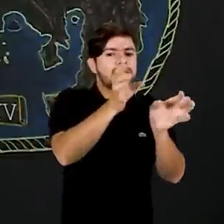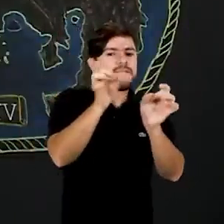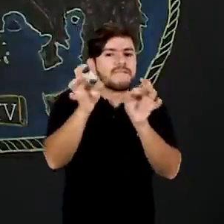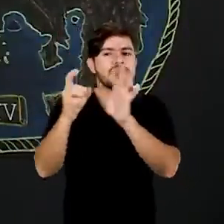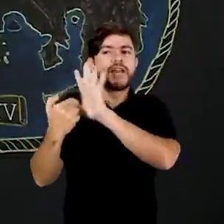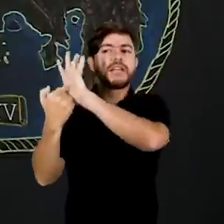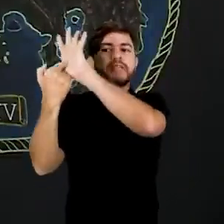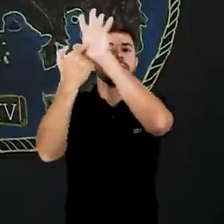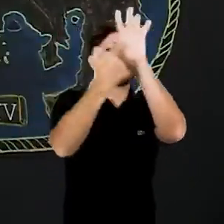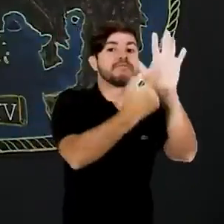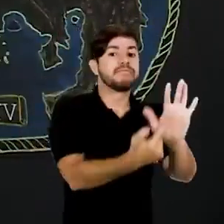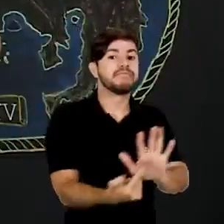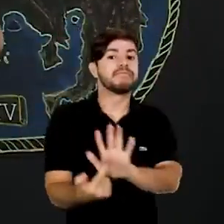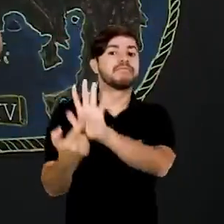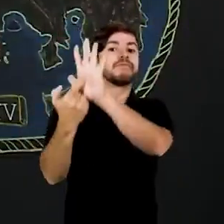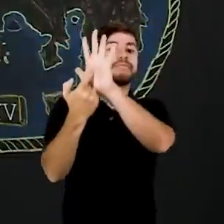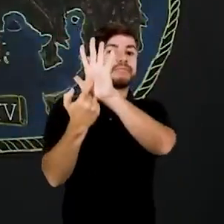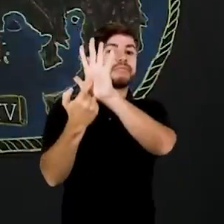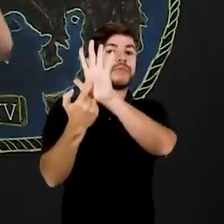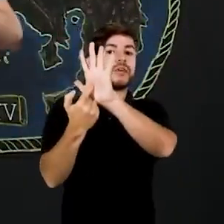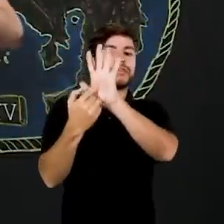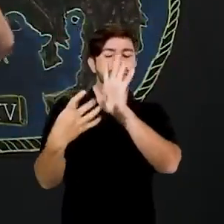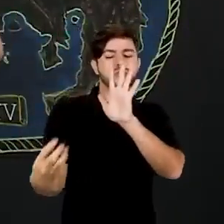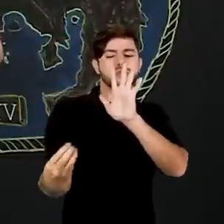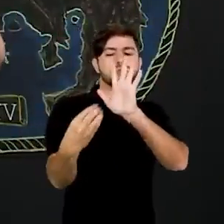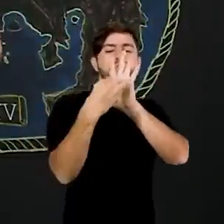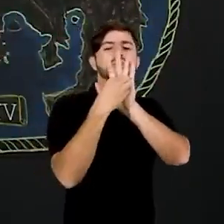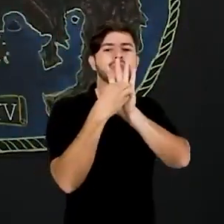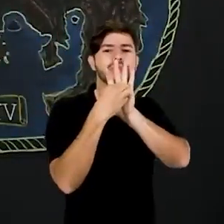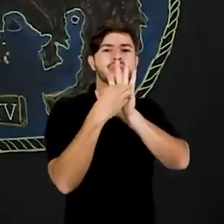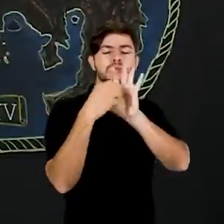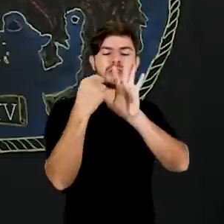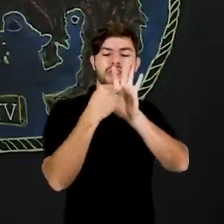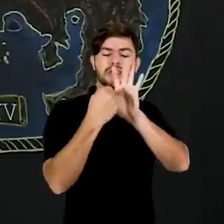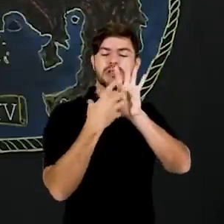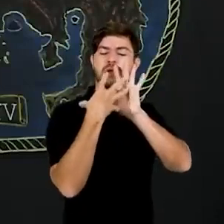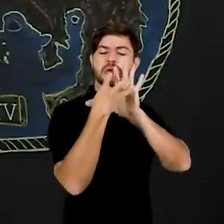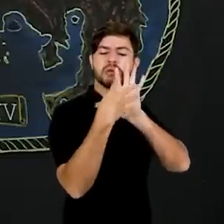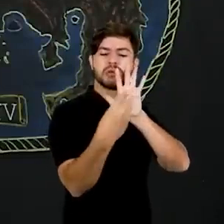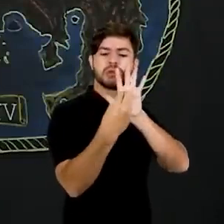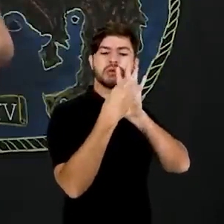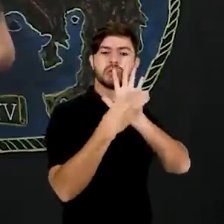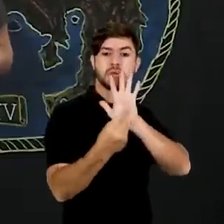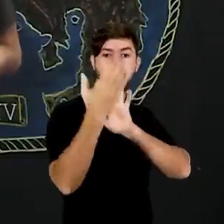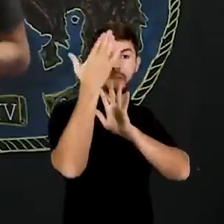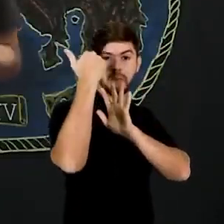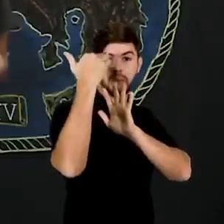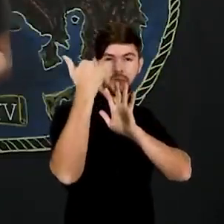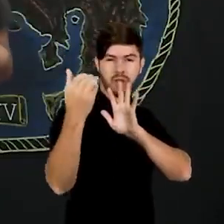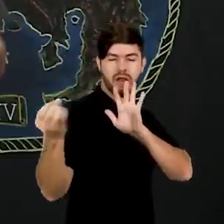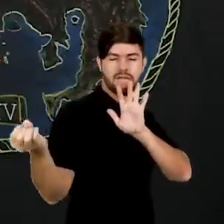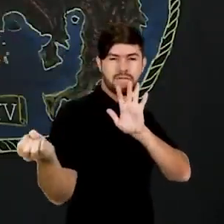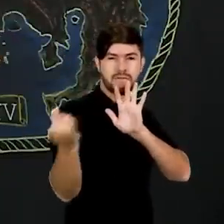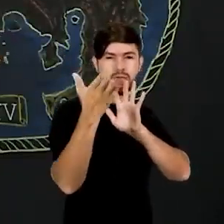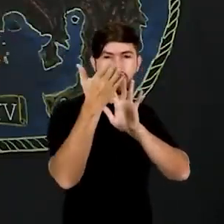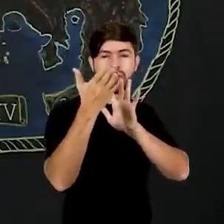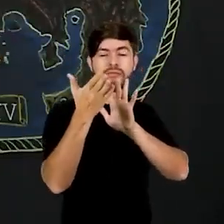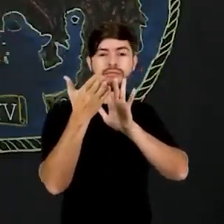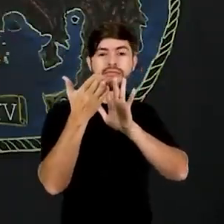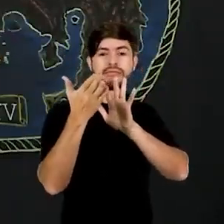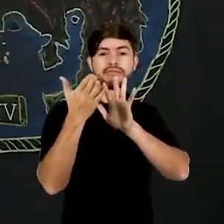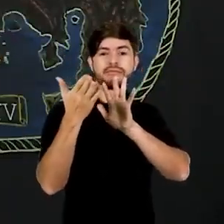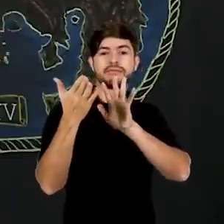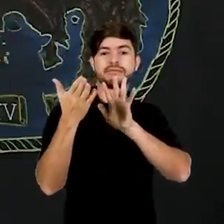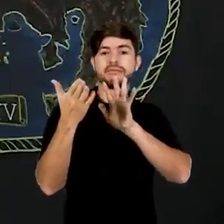é divulga, né? Imagens onde ela é o centro, onde ela se considera a modernidade, o que é novo, o que é importante, o que é